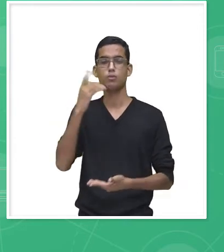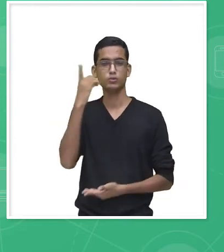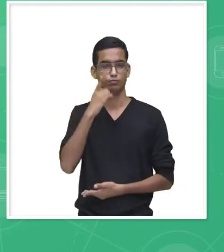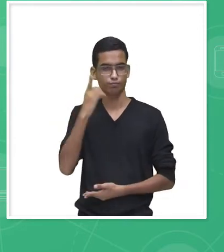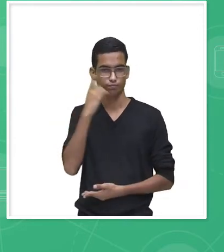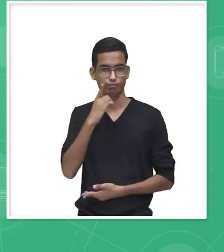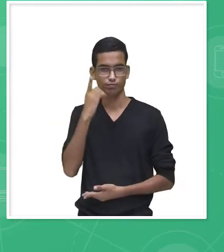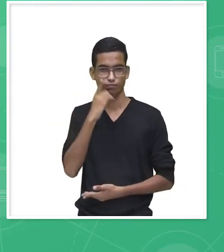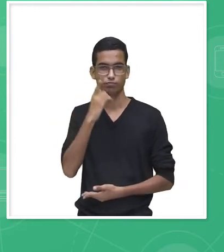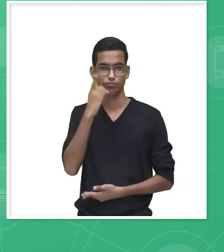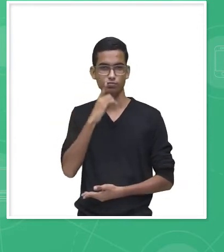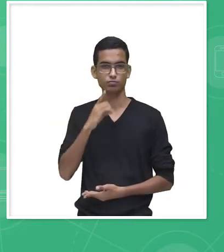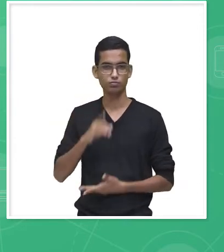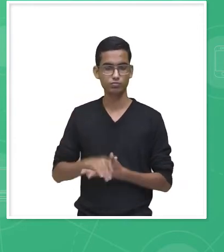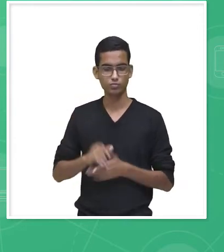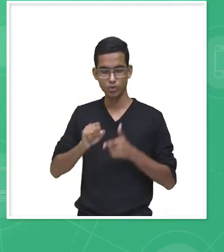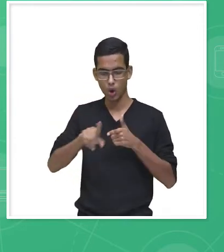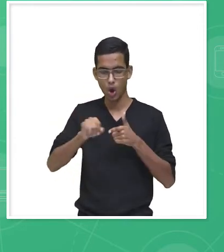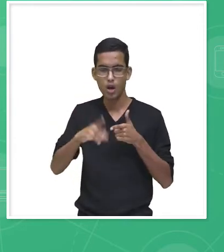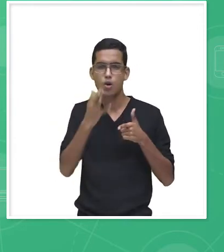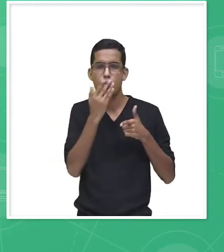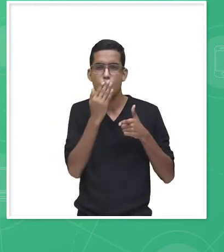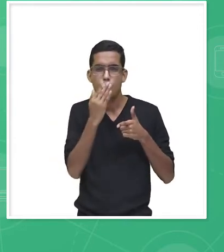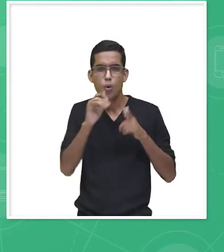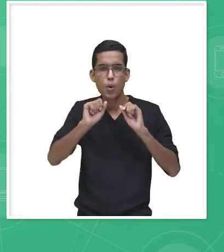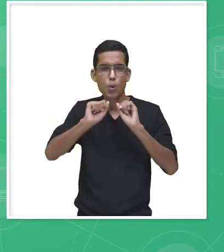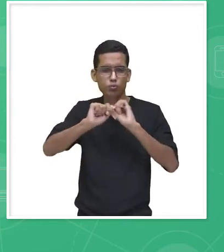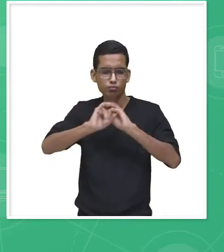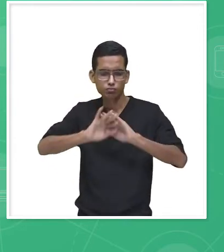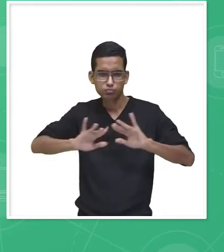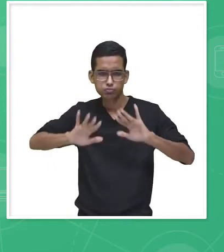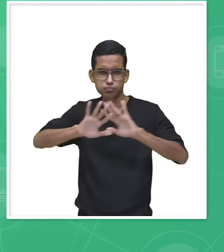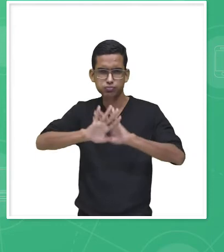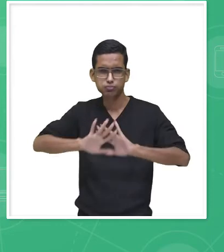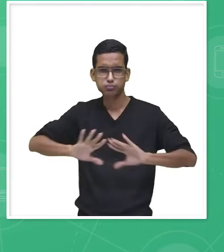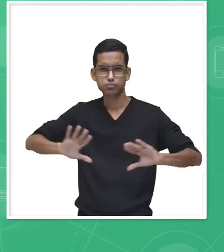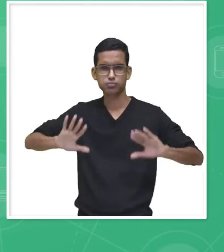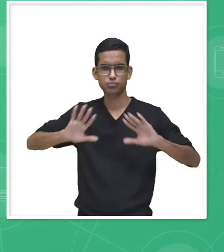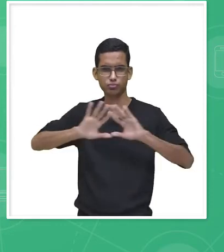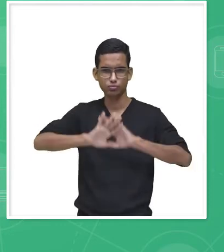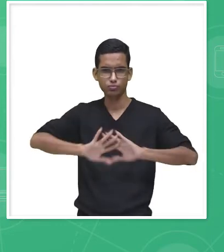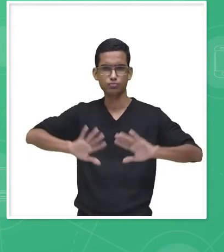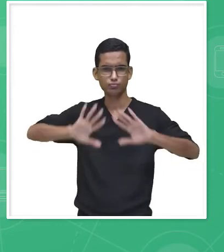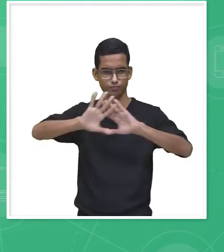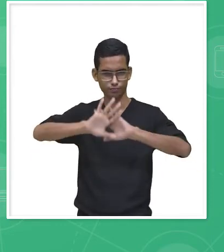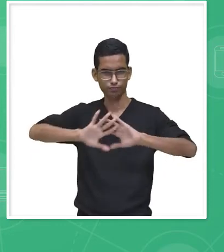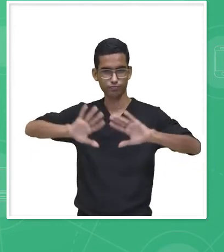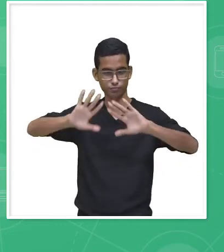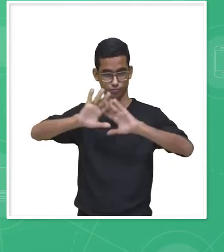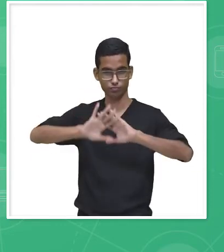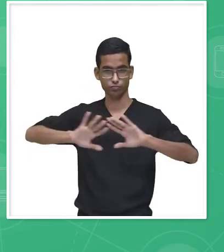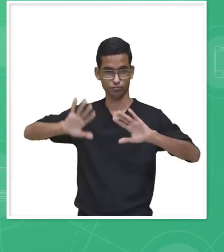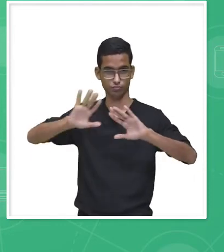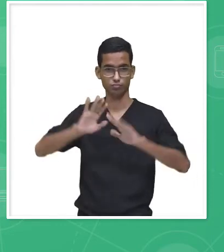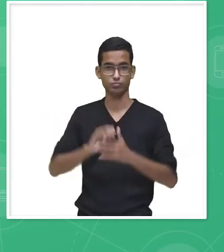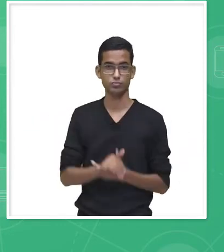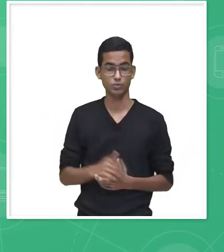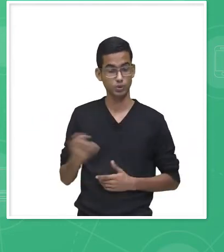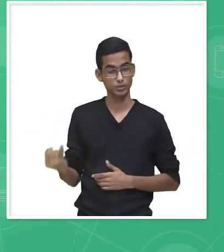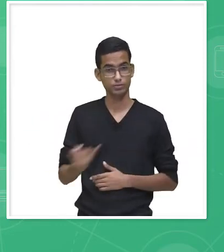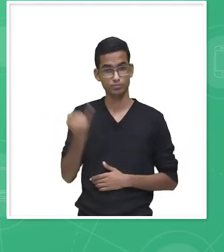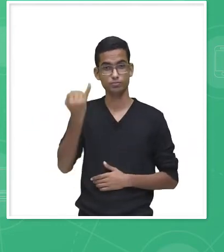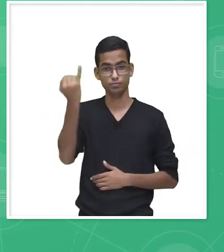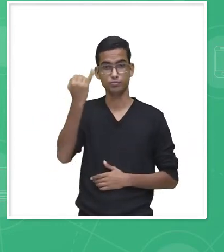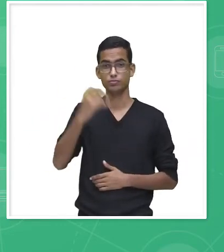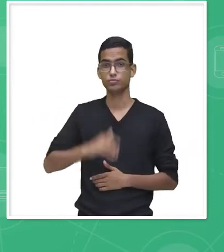coloração ali mais perto de uma coloração translúcida do que amarelado Tá bom então é muito importante beber água para o nosso sistema urinário